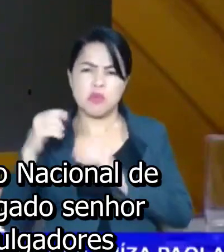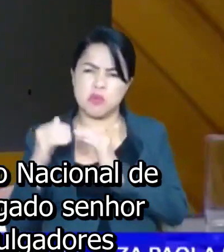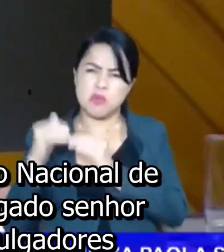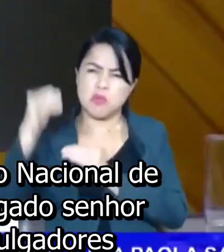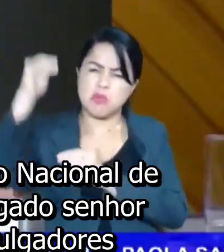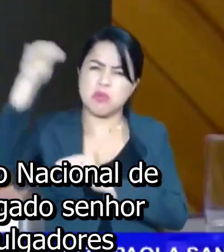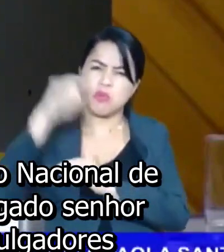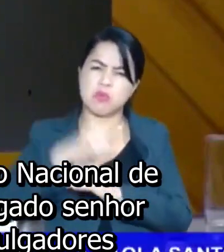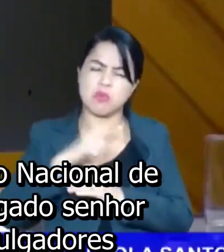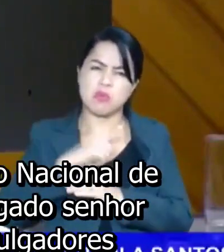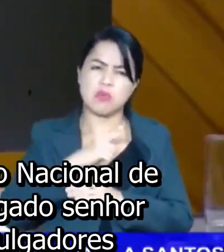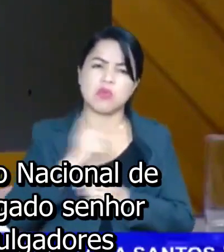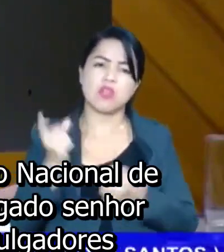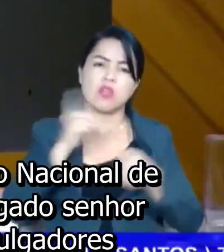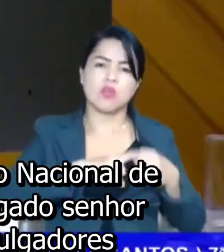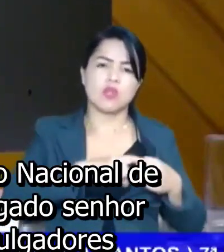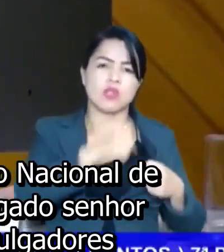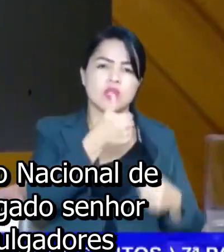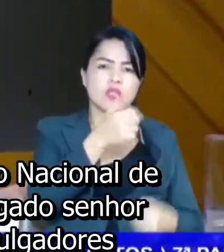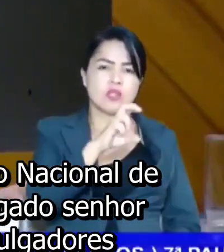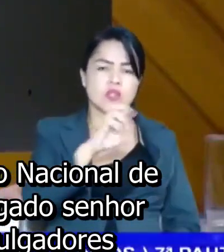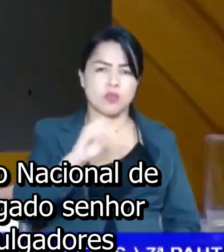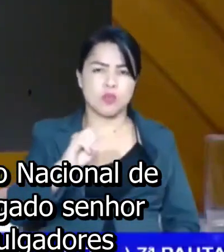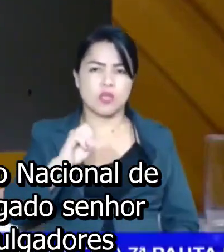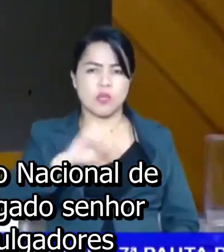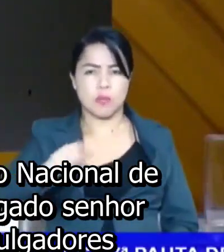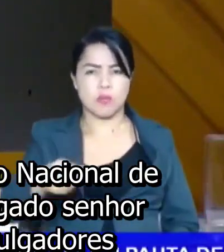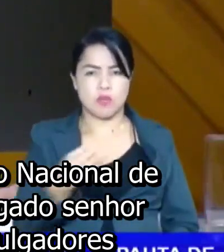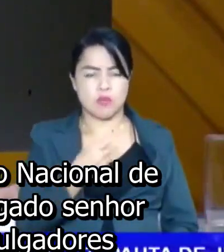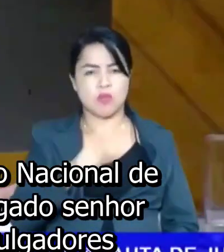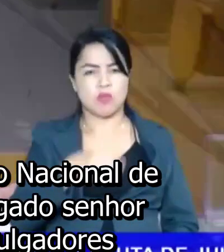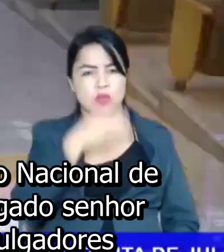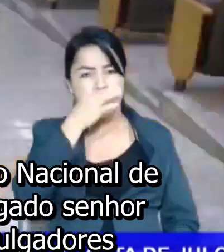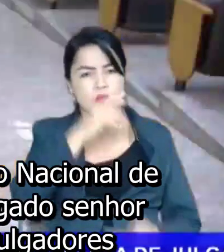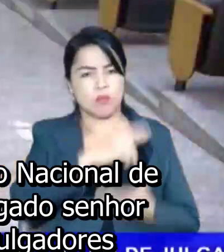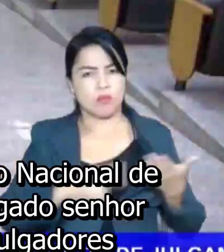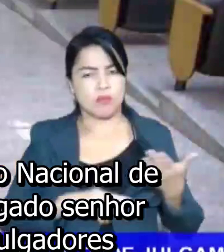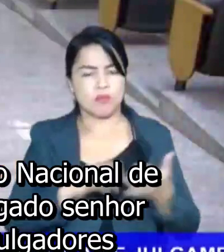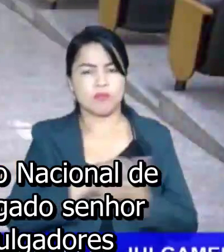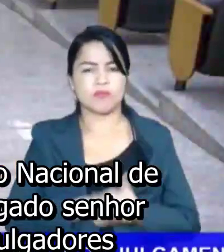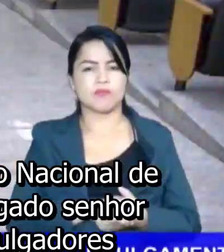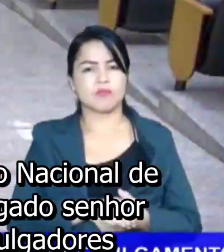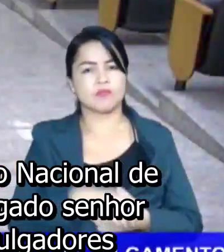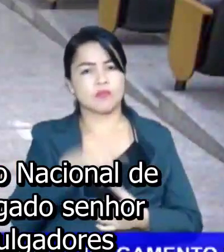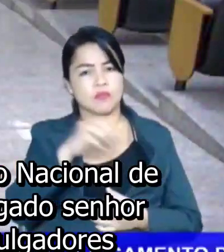devolução ao Tesouro Nacional de 150 mil. É o relatório. Doutor Pablo.